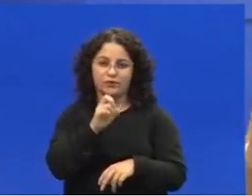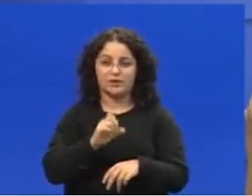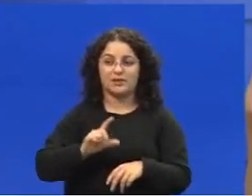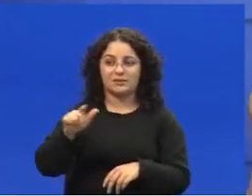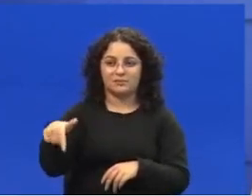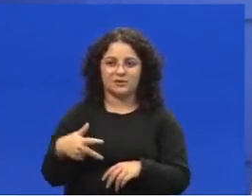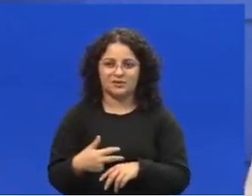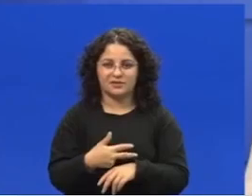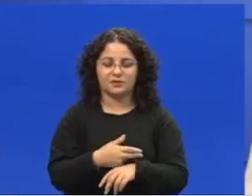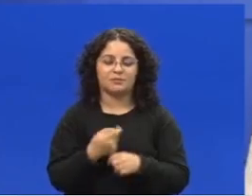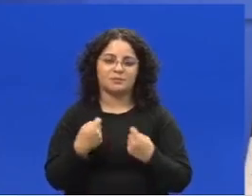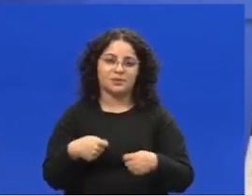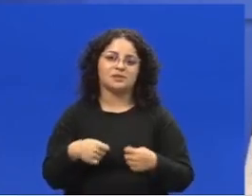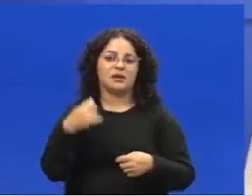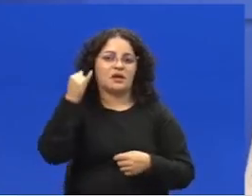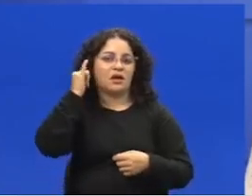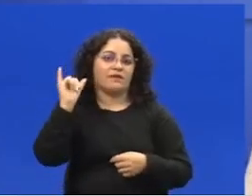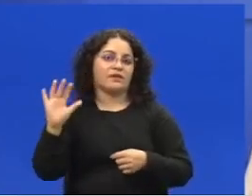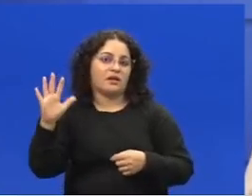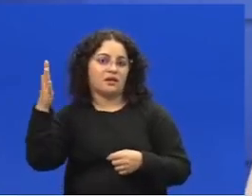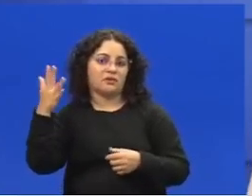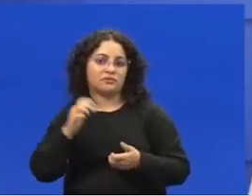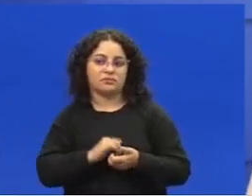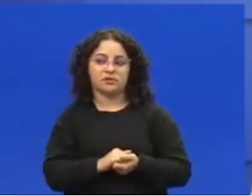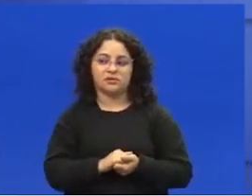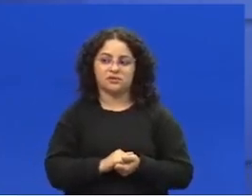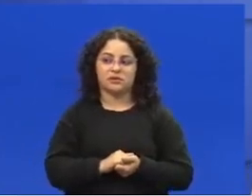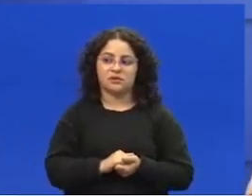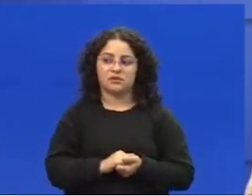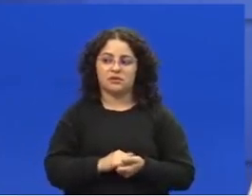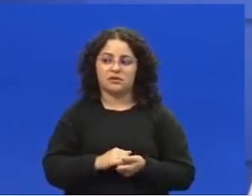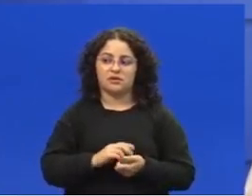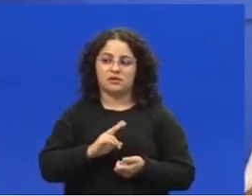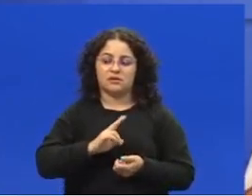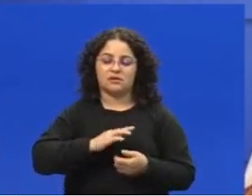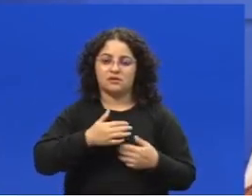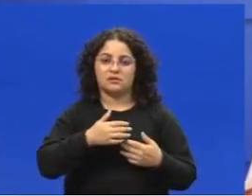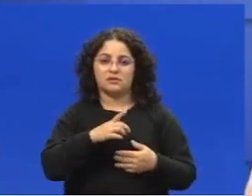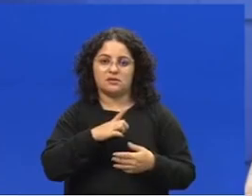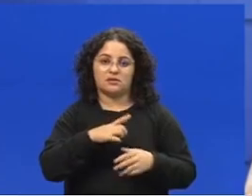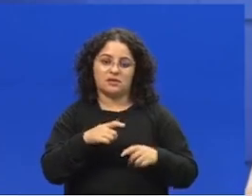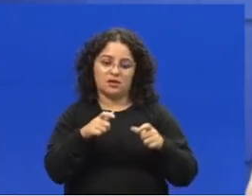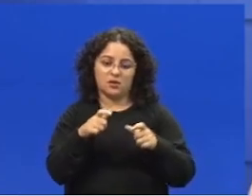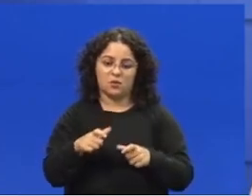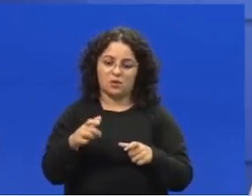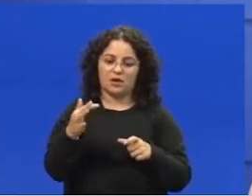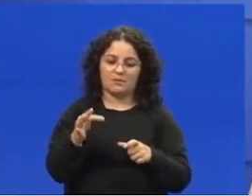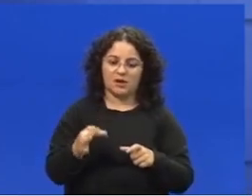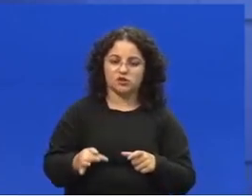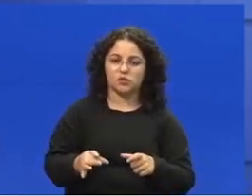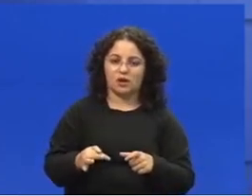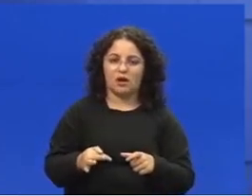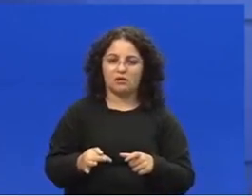pós-cirúrgico. Então, eu preciso evitar que isso aconteça, mesmo mantendo aquele segmento que sofreu